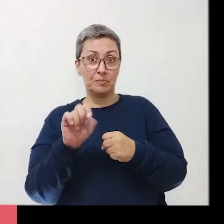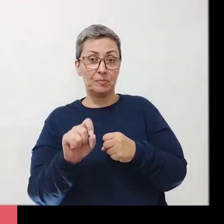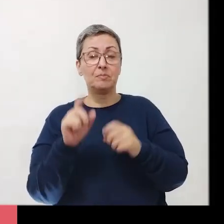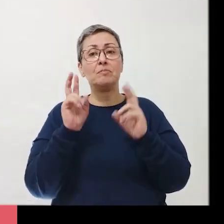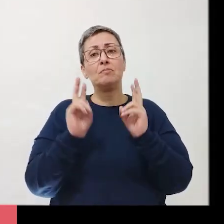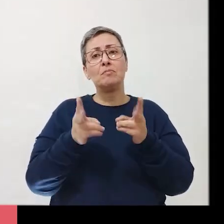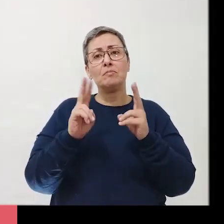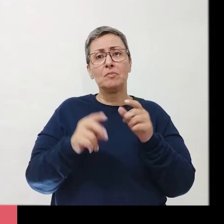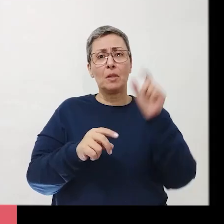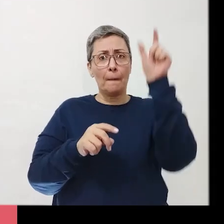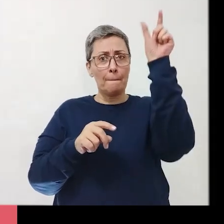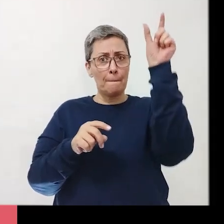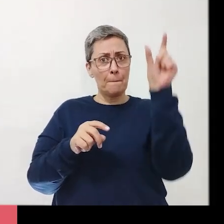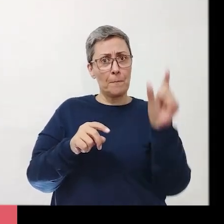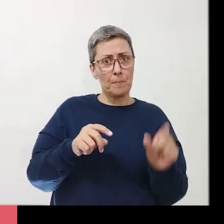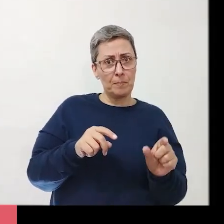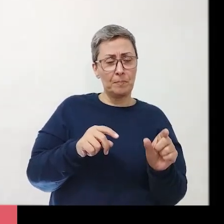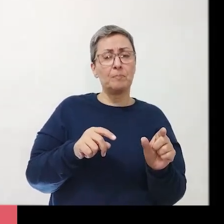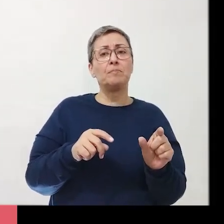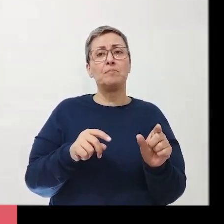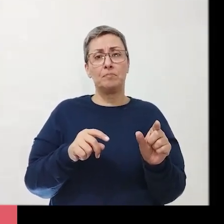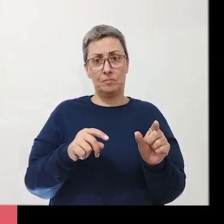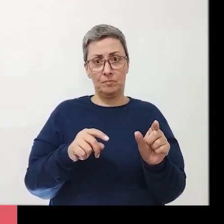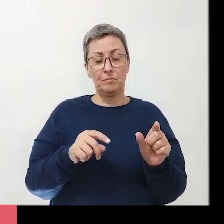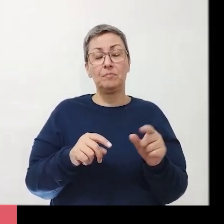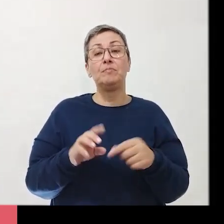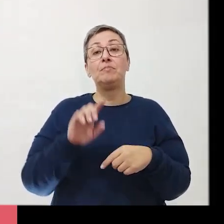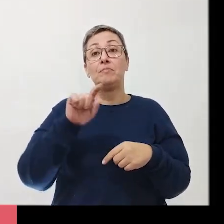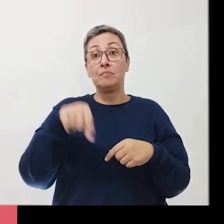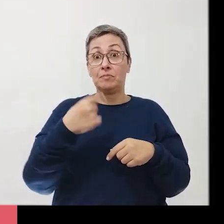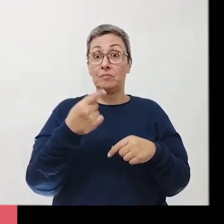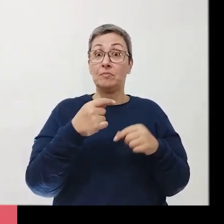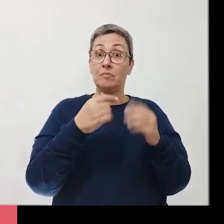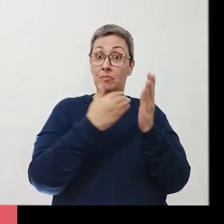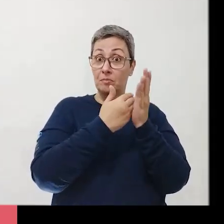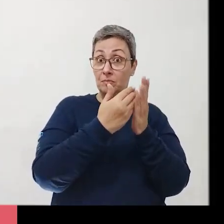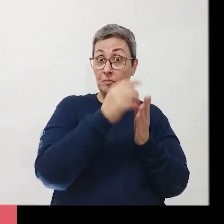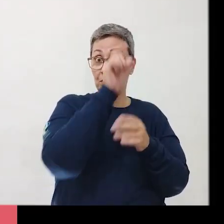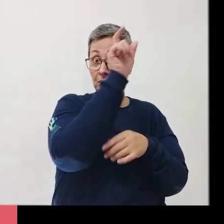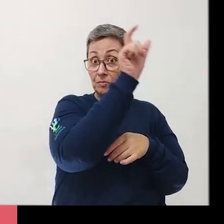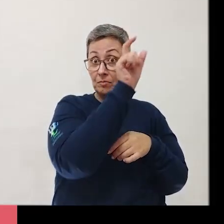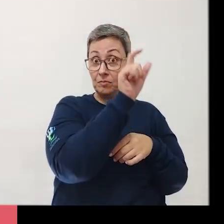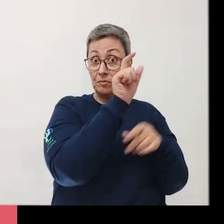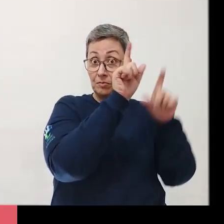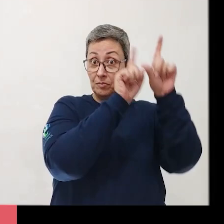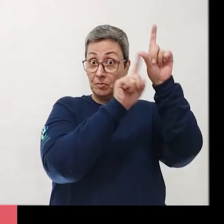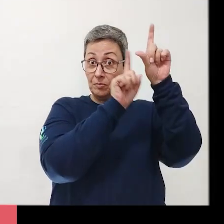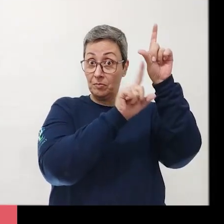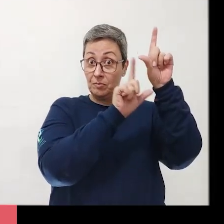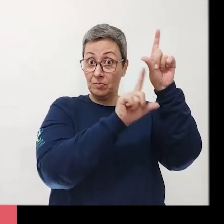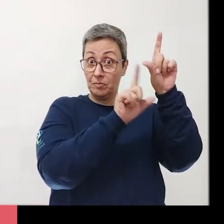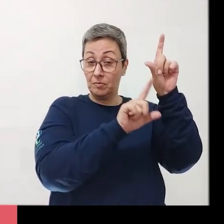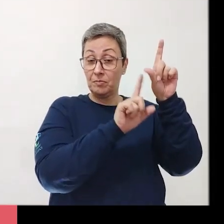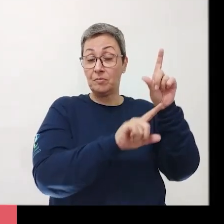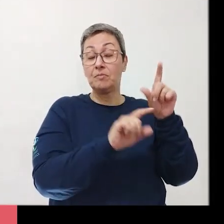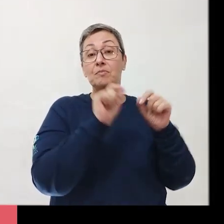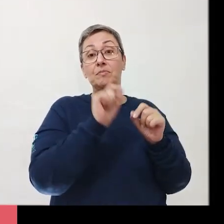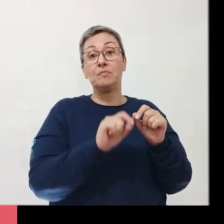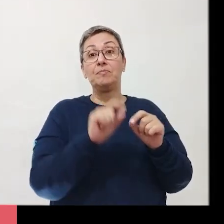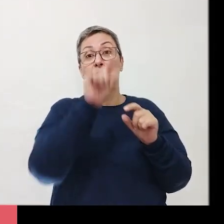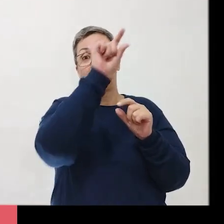posição vertical. E a partir de cada uma de suas letras, na posição